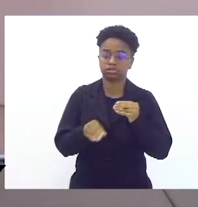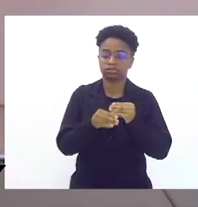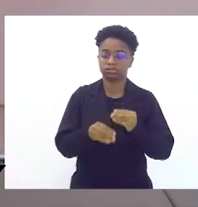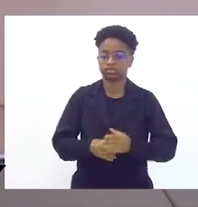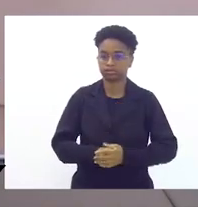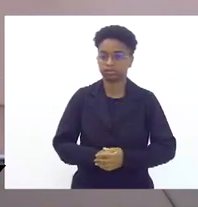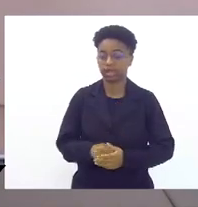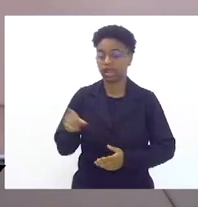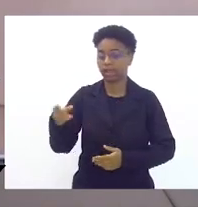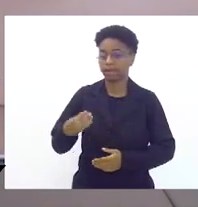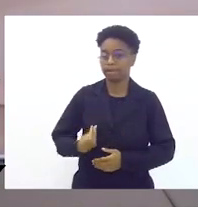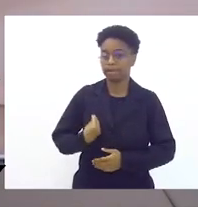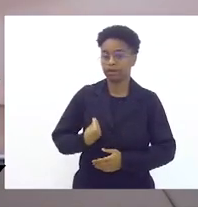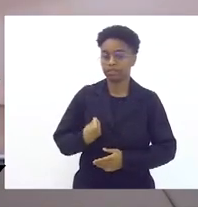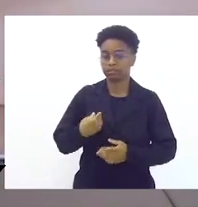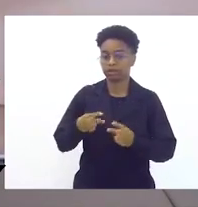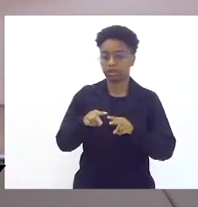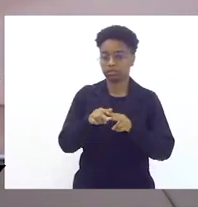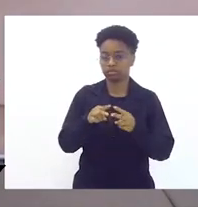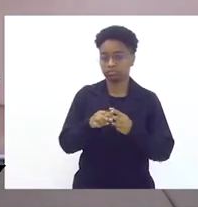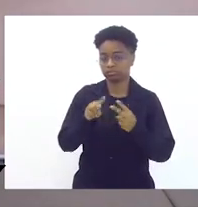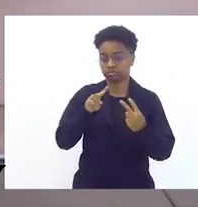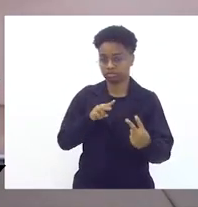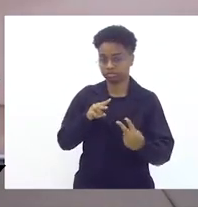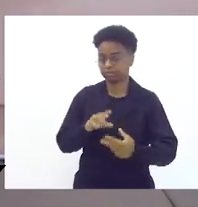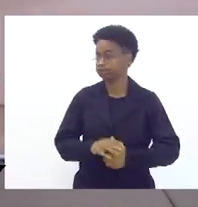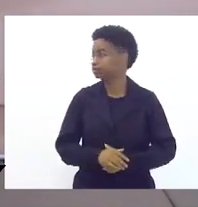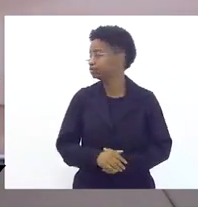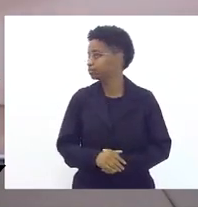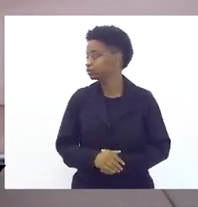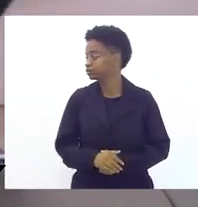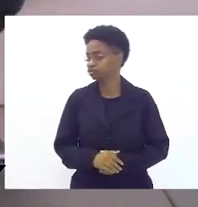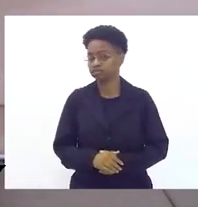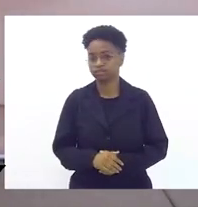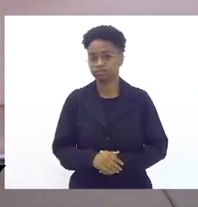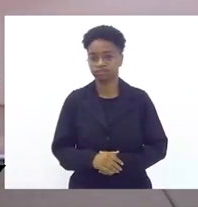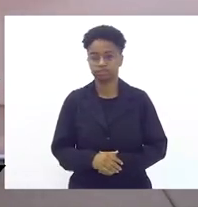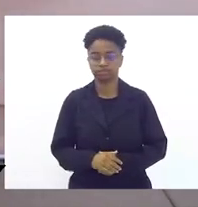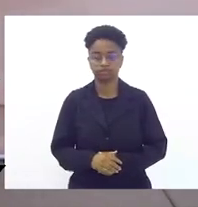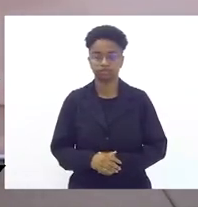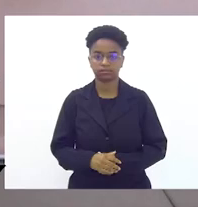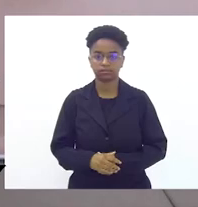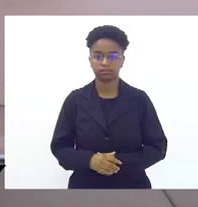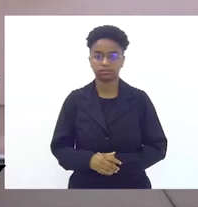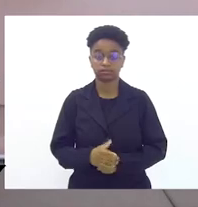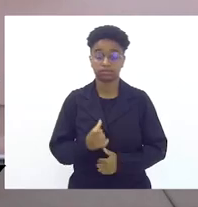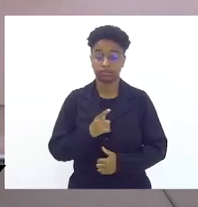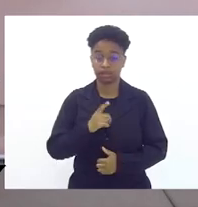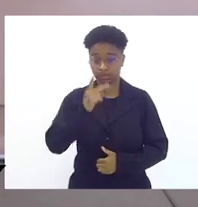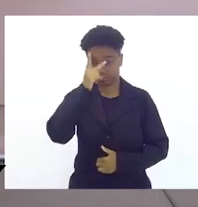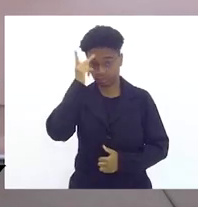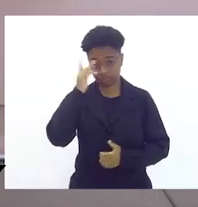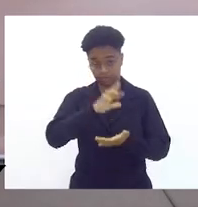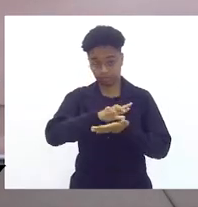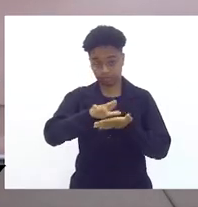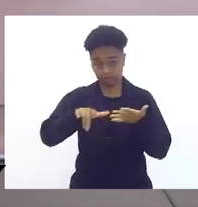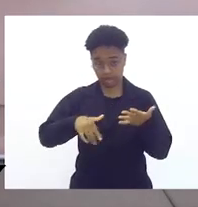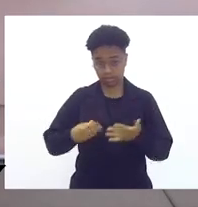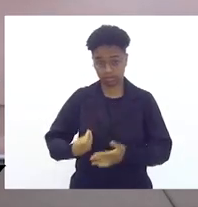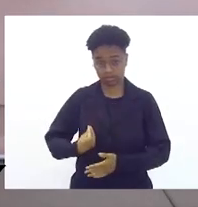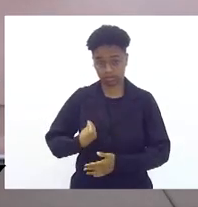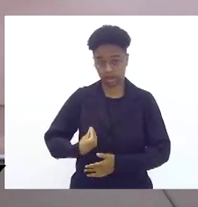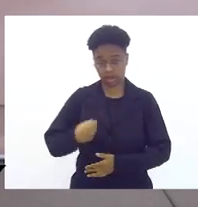online com a gente também tem várias pessoas aqui presentes que